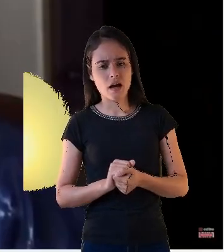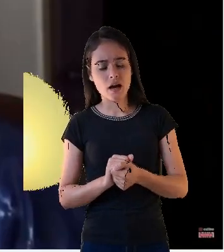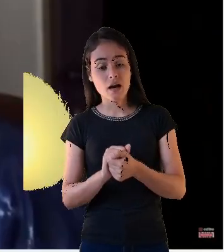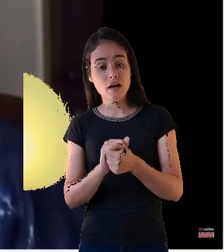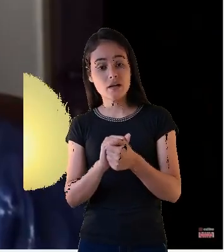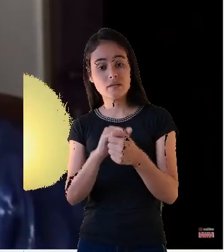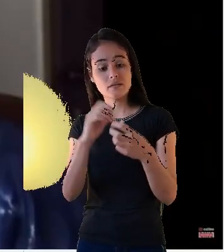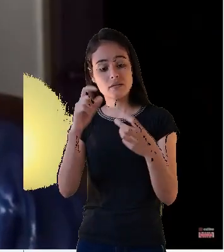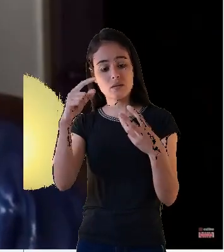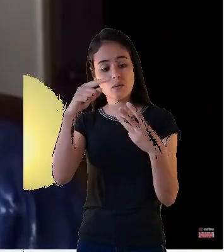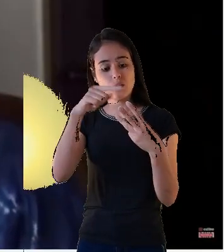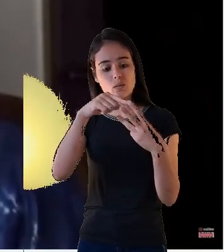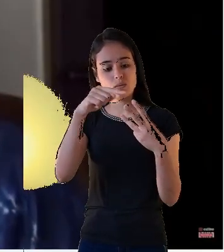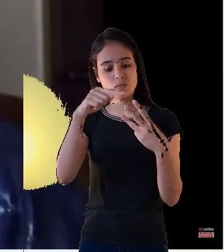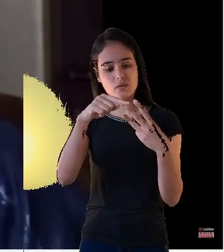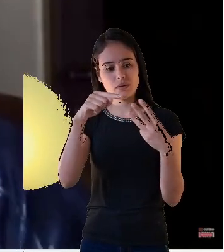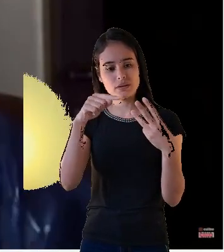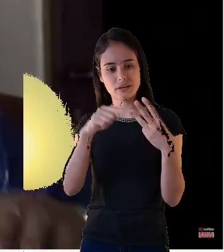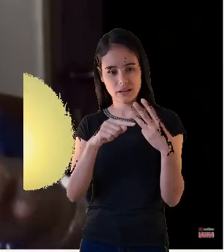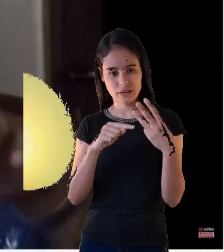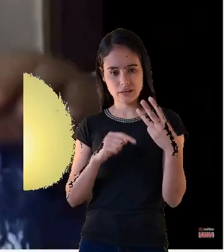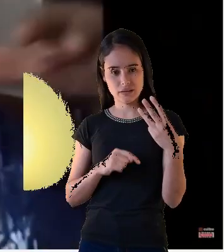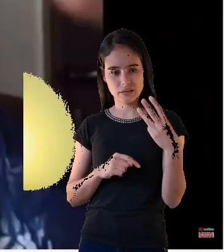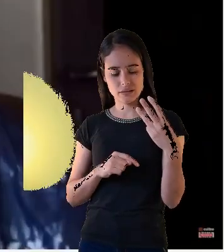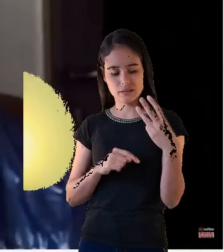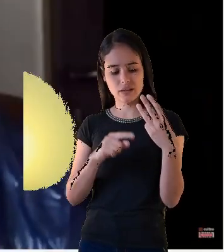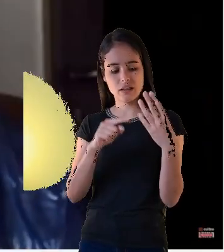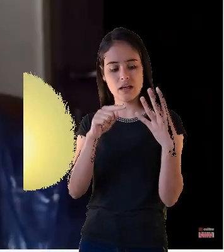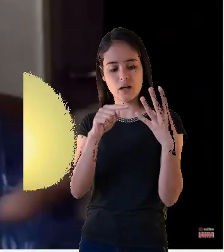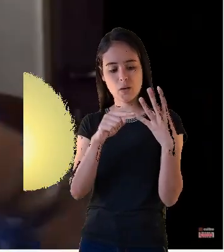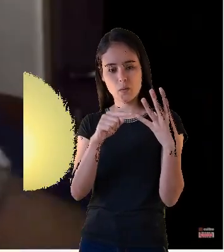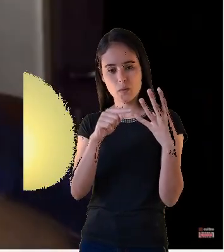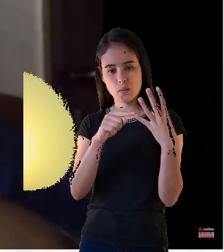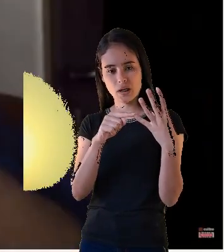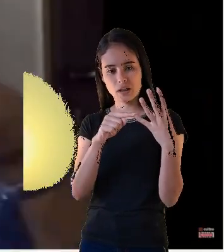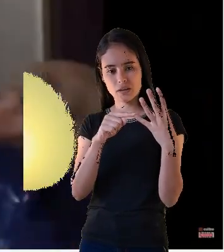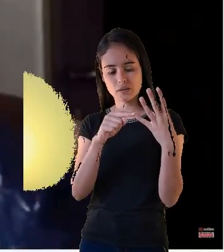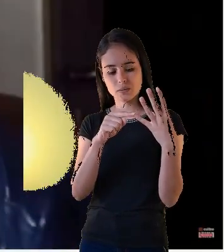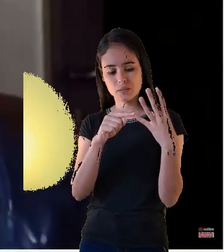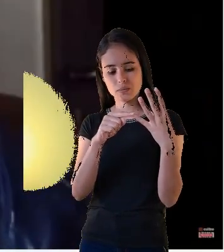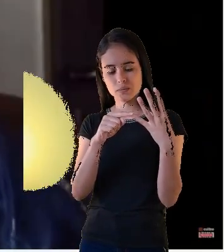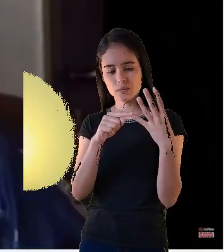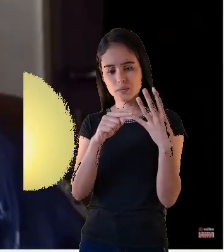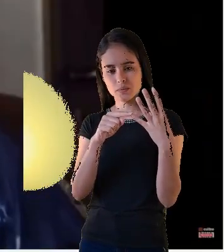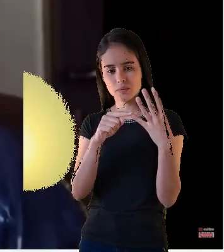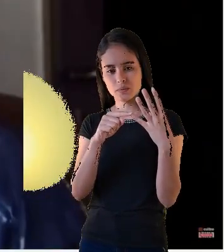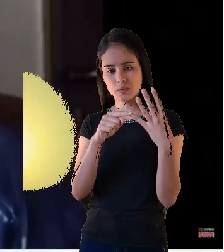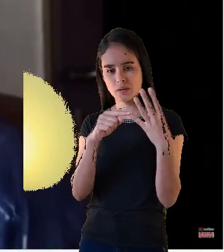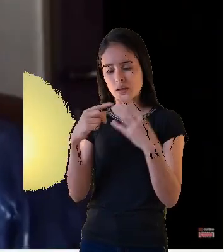criminosos perigosos. Estava lá cantando cançonetas.